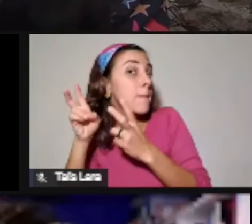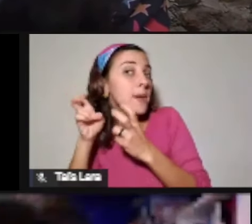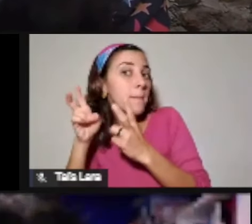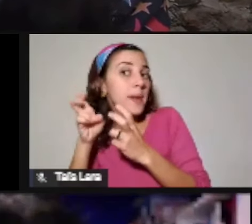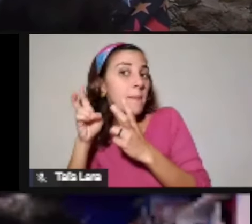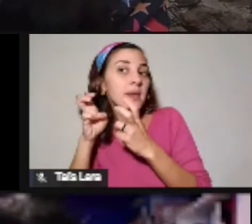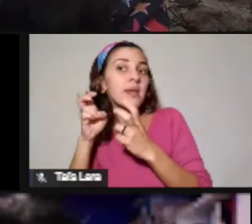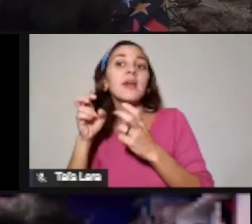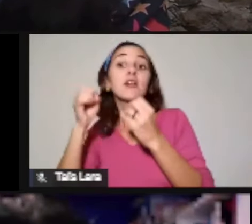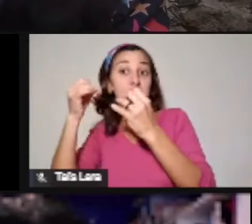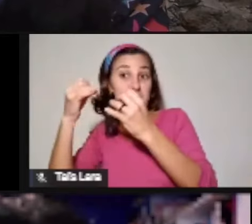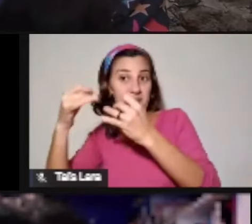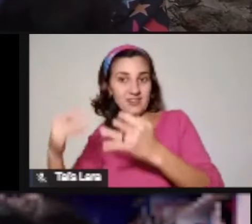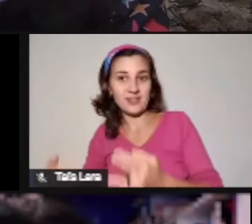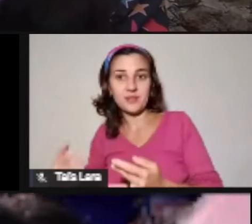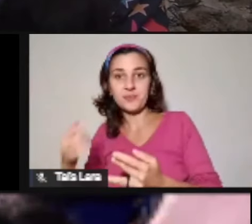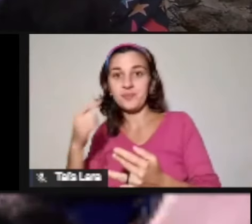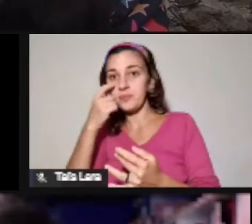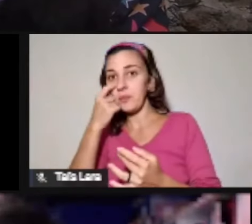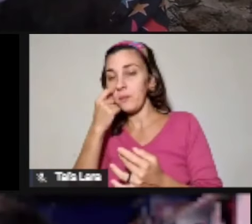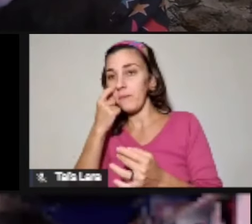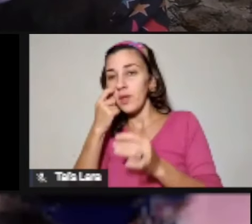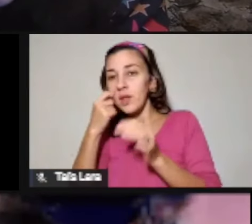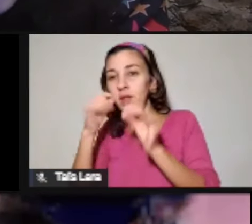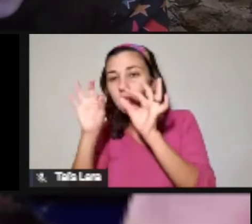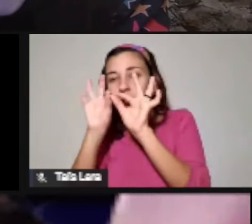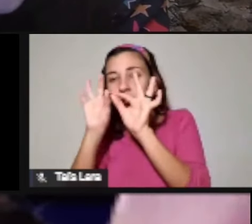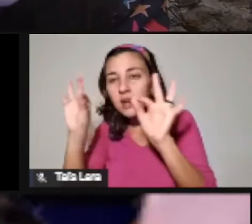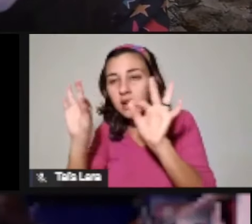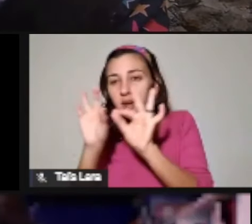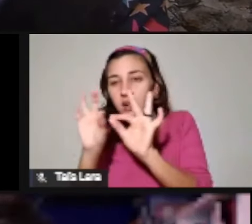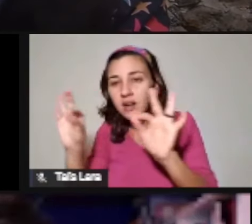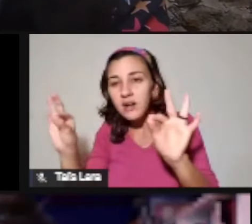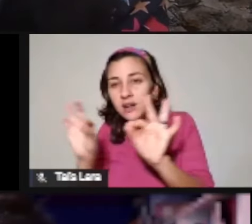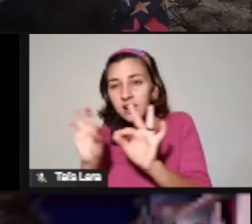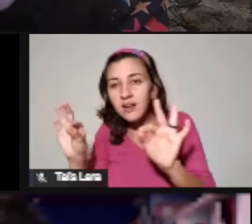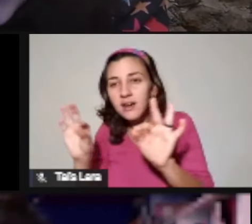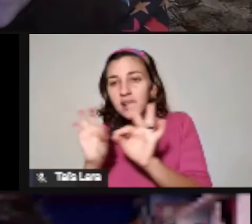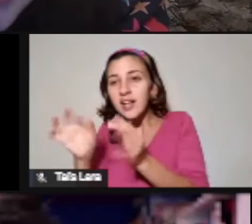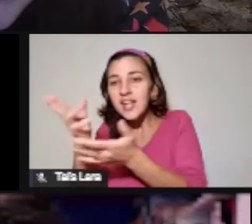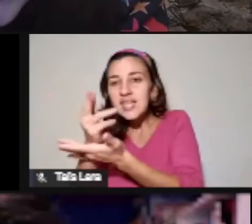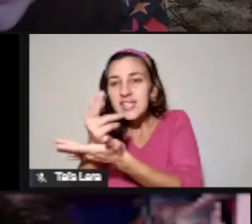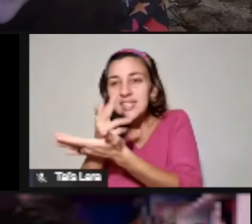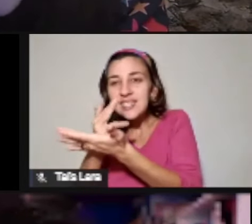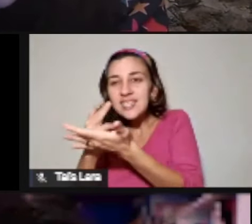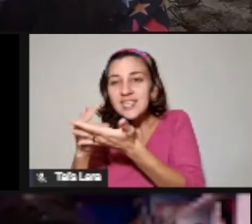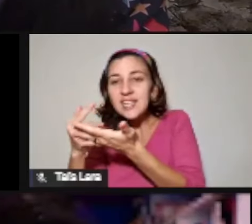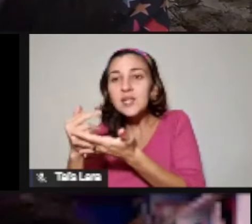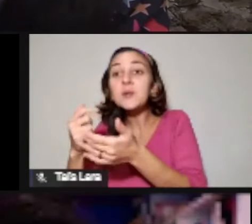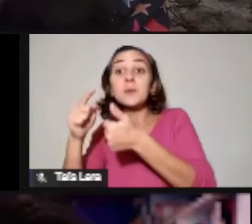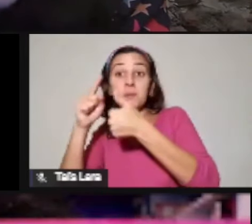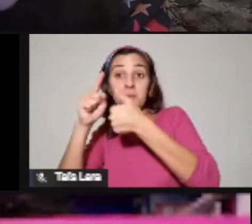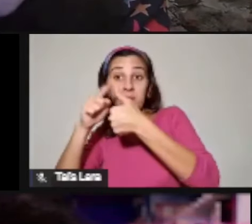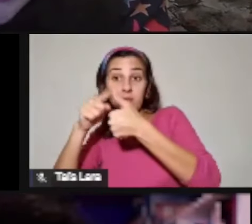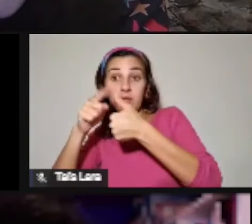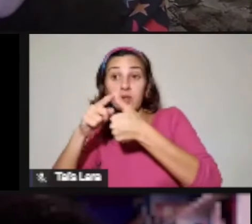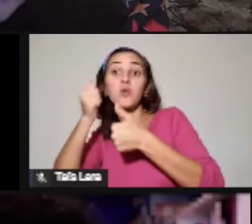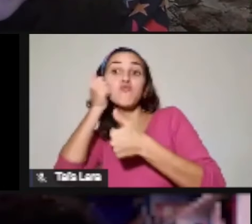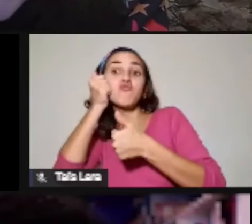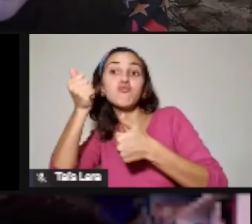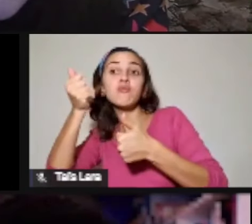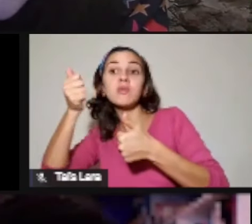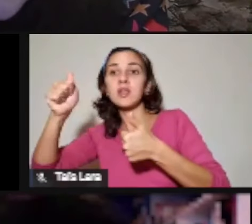aí. Então, são símbolos que estão aqui um ao lado do outro, tá? Então, começa o símbolo do Disque 100, ao lado